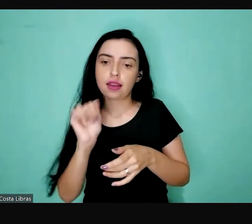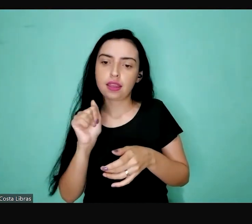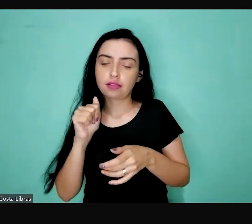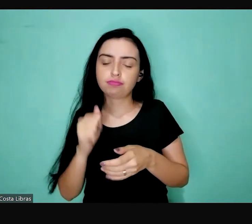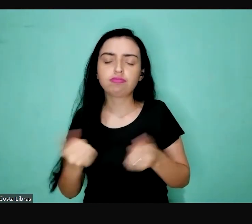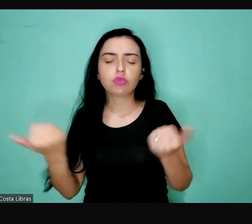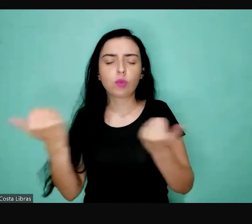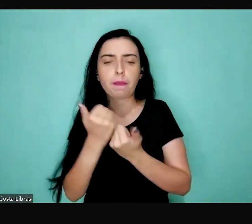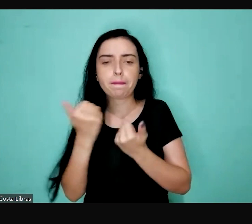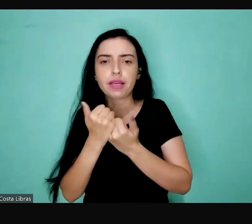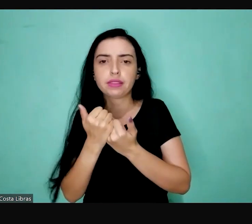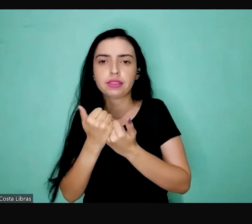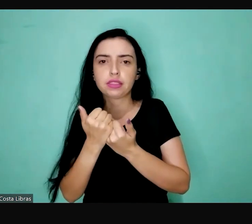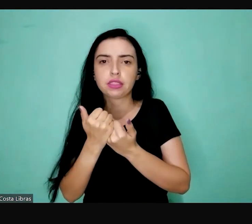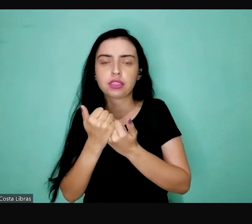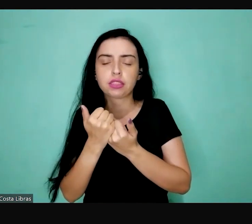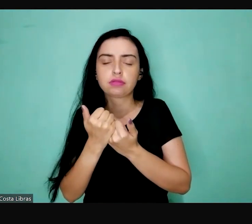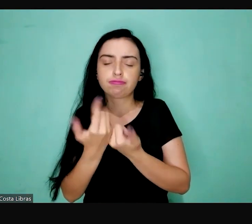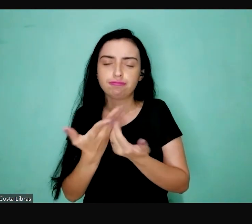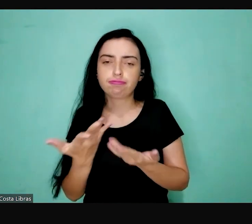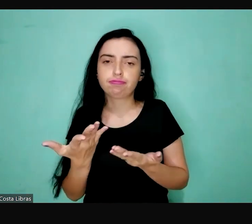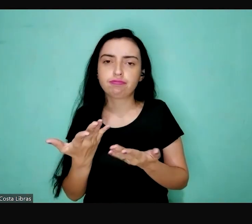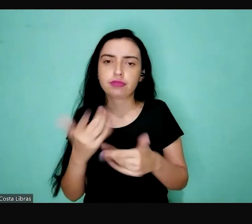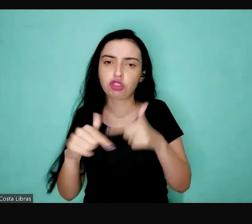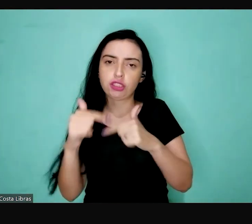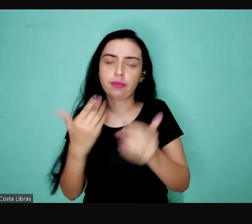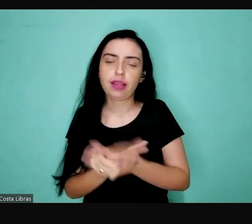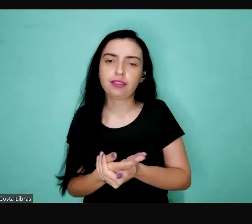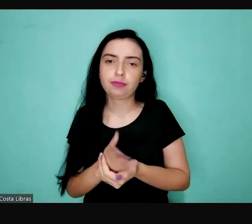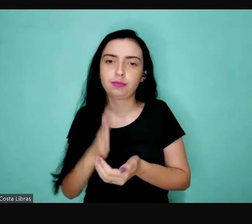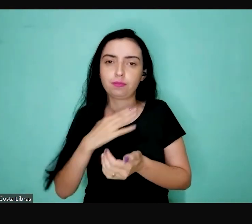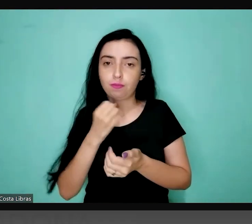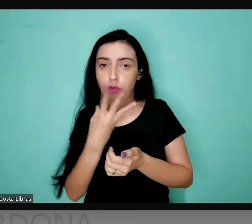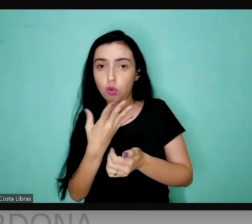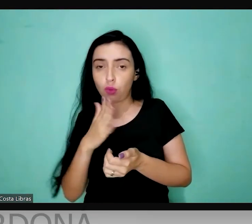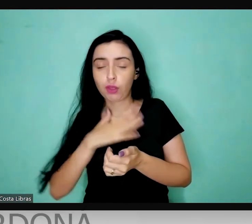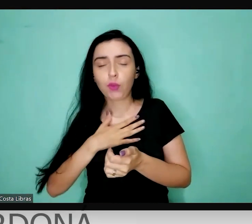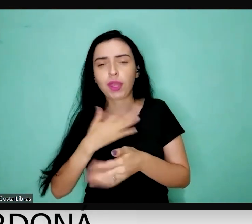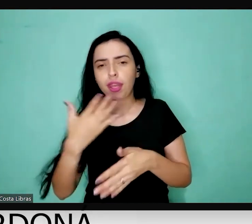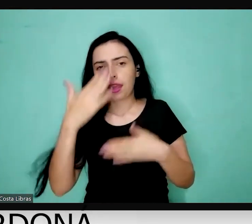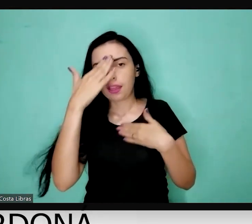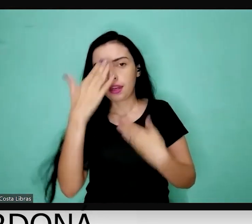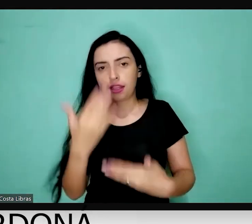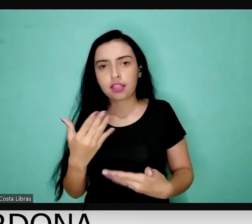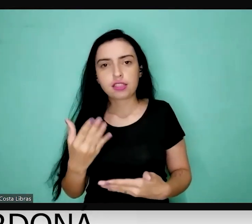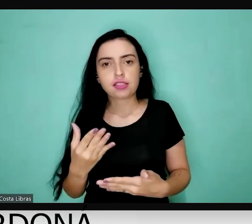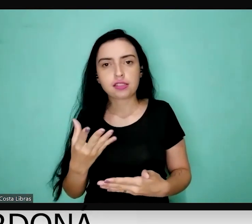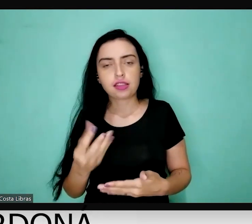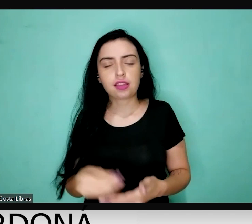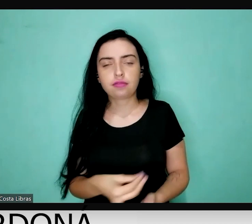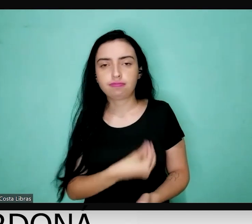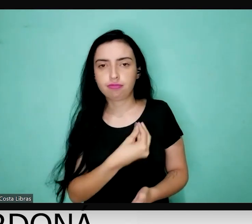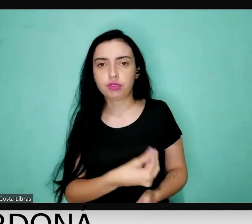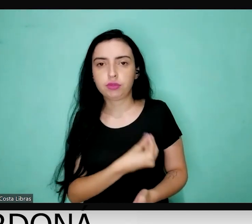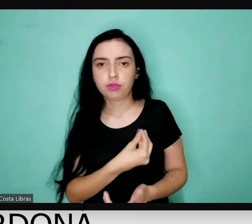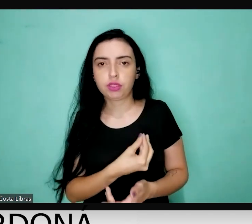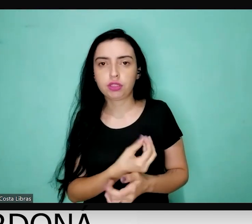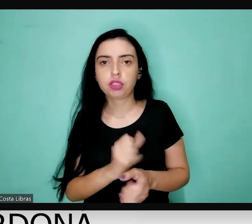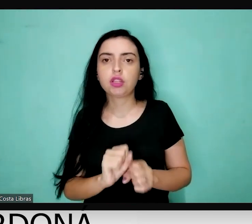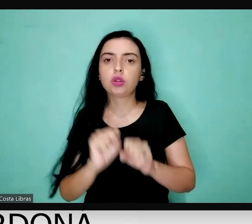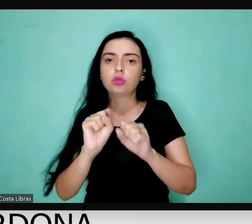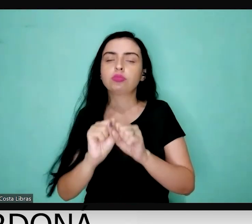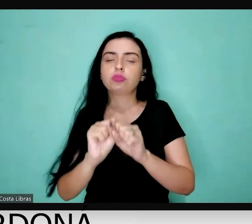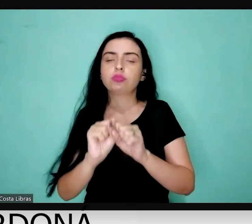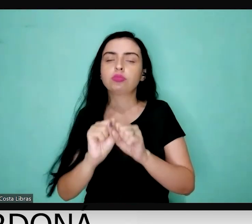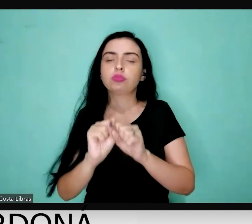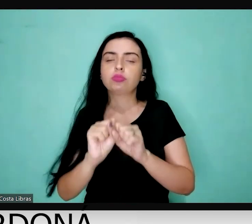parceira de copo e de cruz, né? Bom, eu queria agradecer a oportunidade que o tribunal está dando para todos